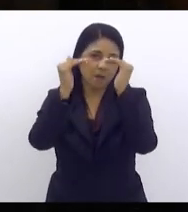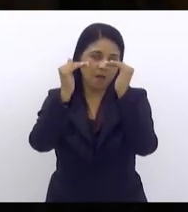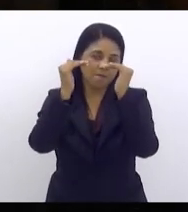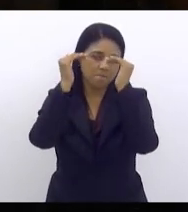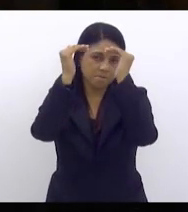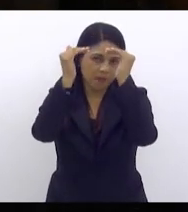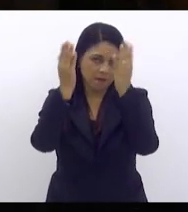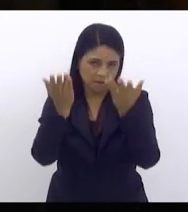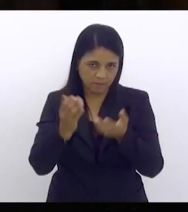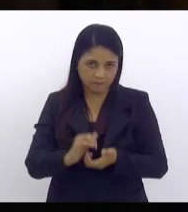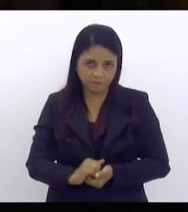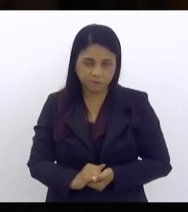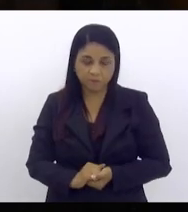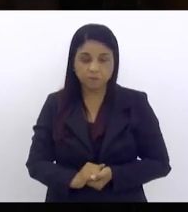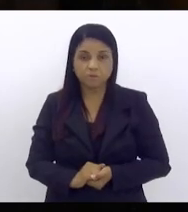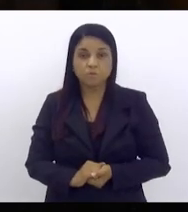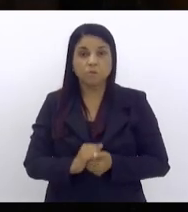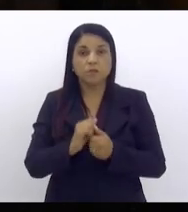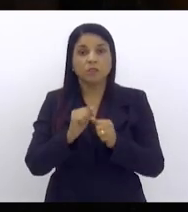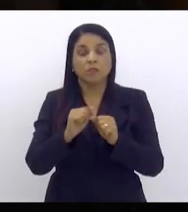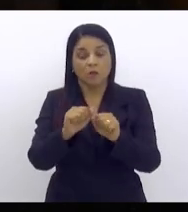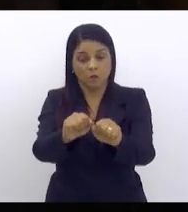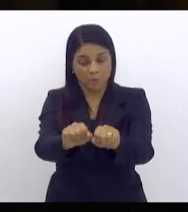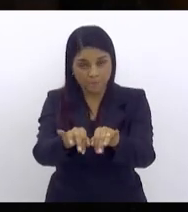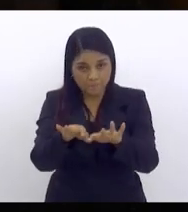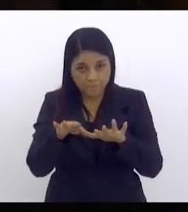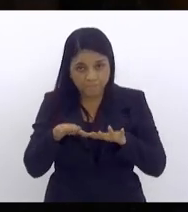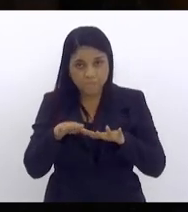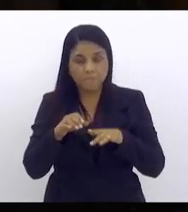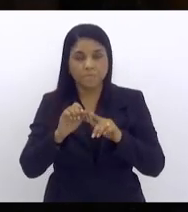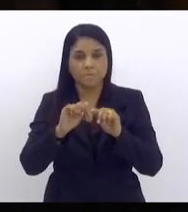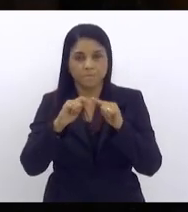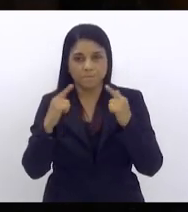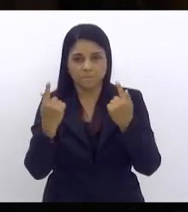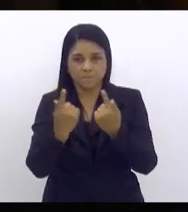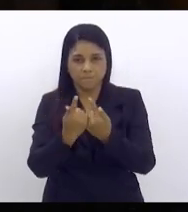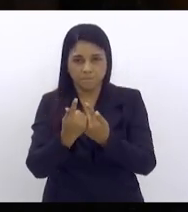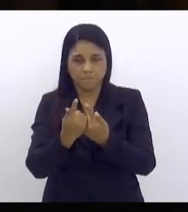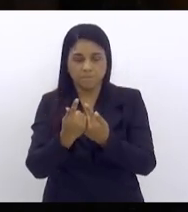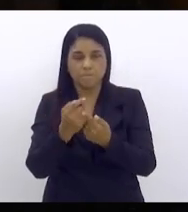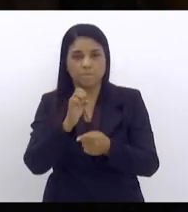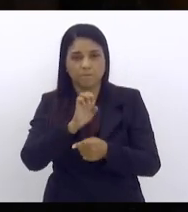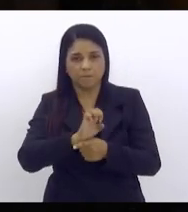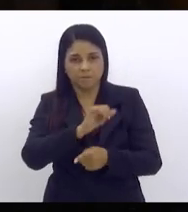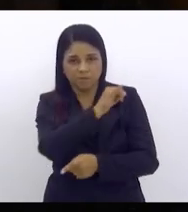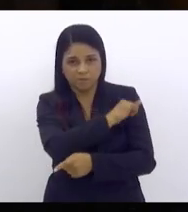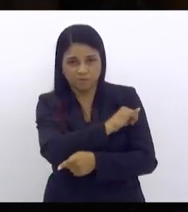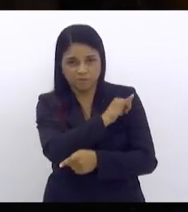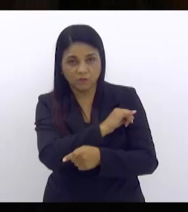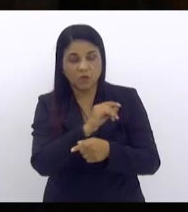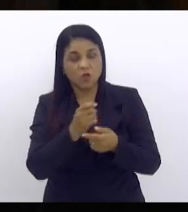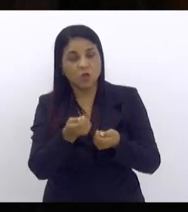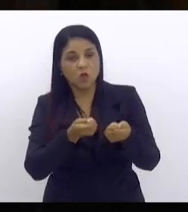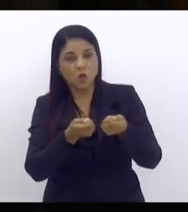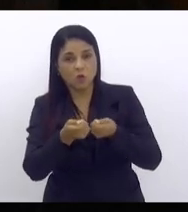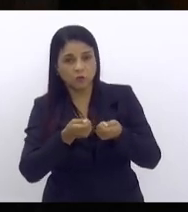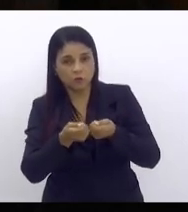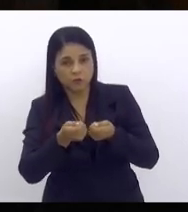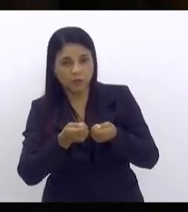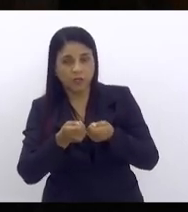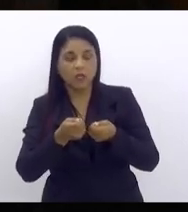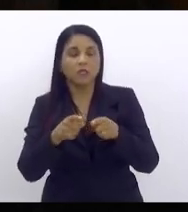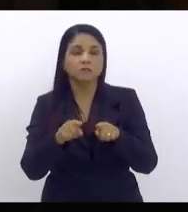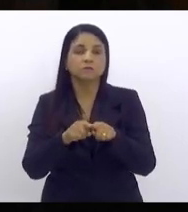fundações. O Parlamento Fluminense faz o controle externo do governador do